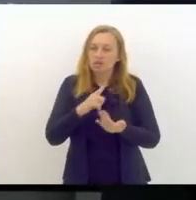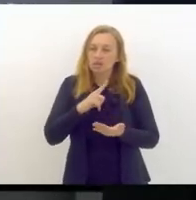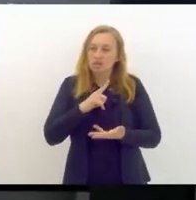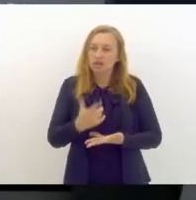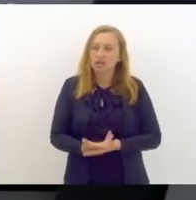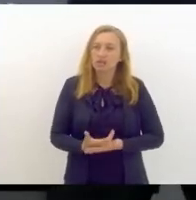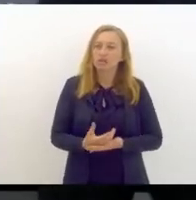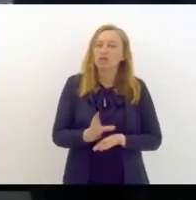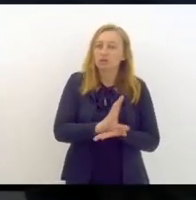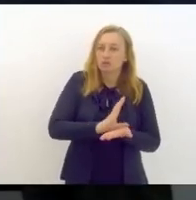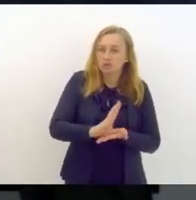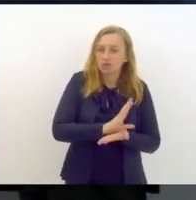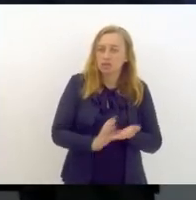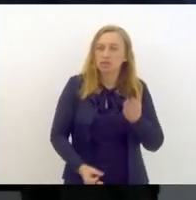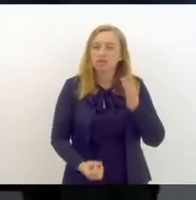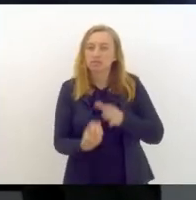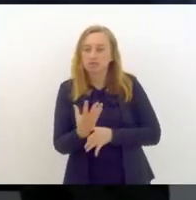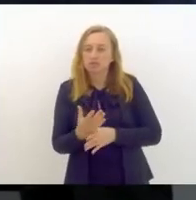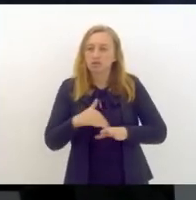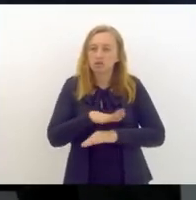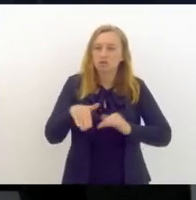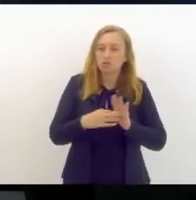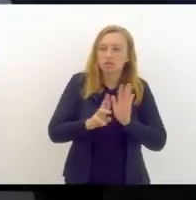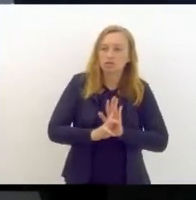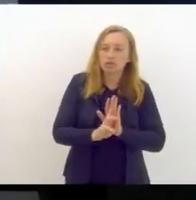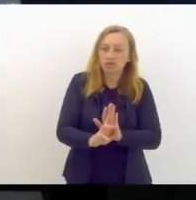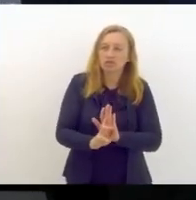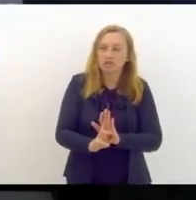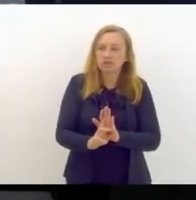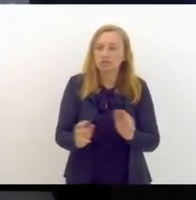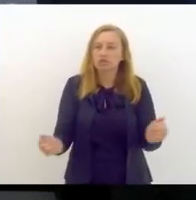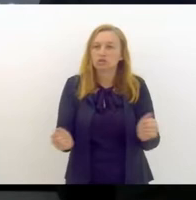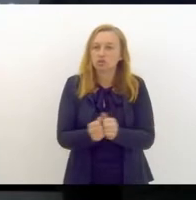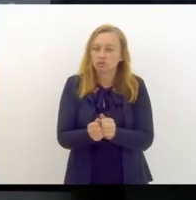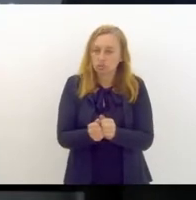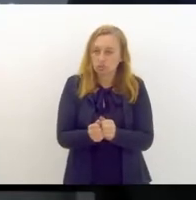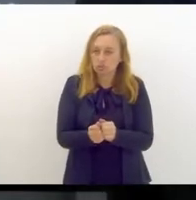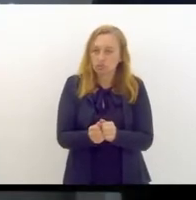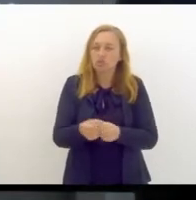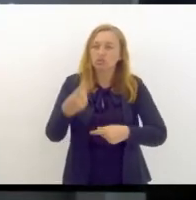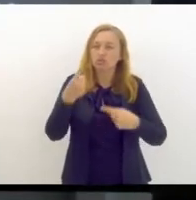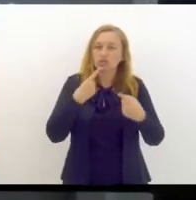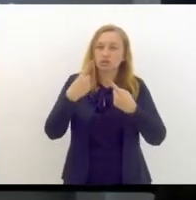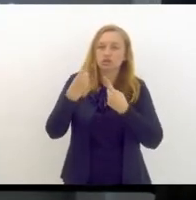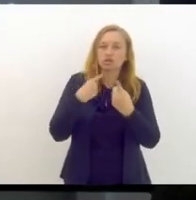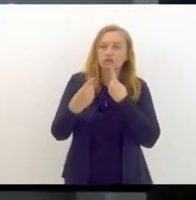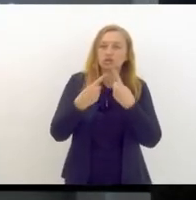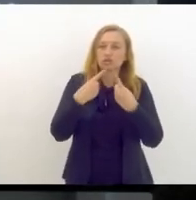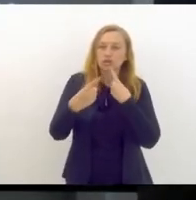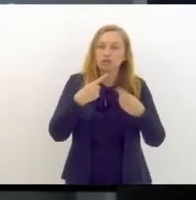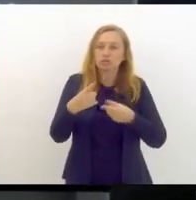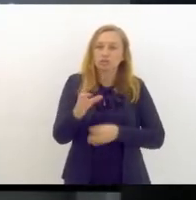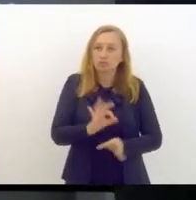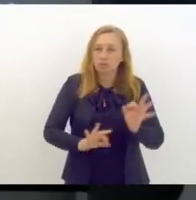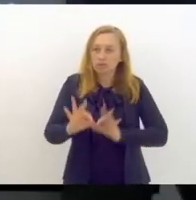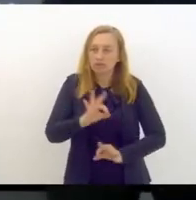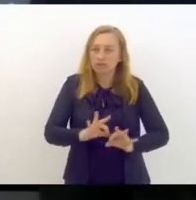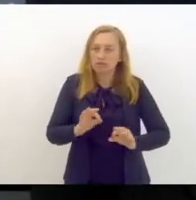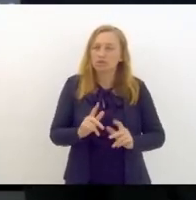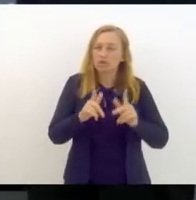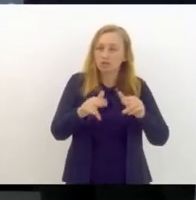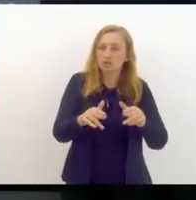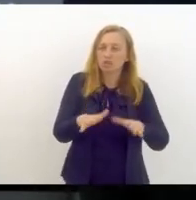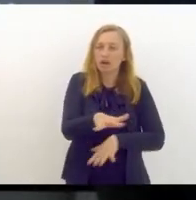Conselho Consultivo, com toda aquela representatividade, estará presente no ato de discussão da elaboração do plano de manejo, assim como o setor